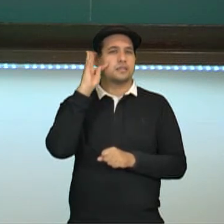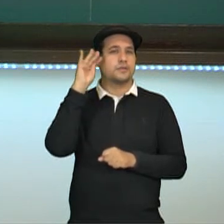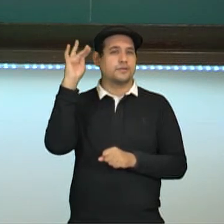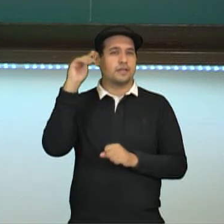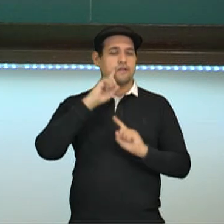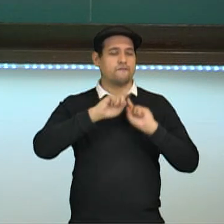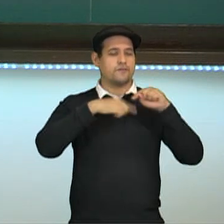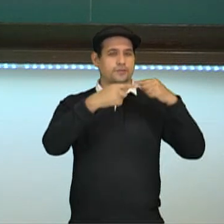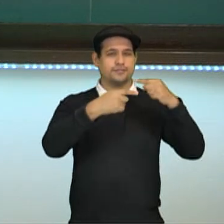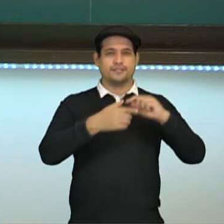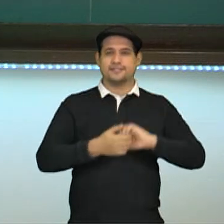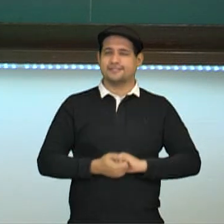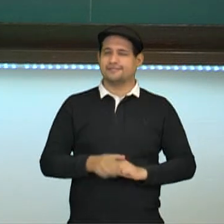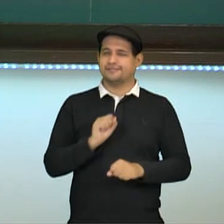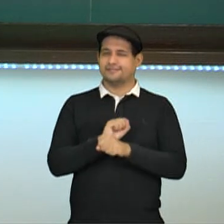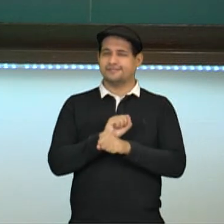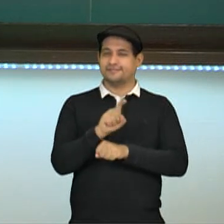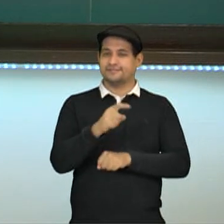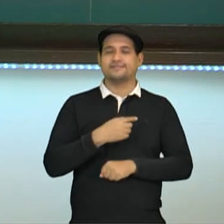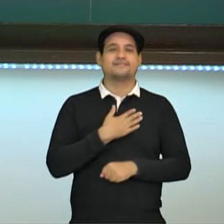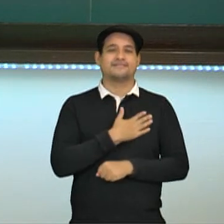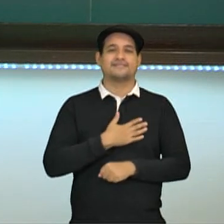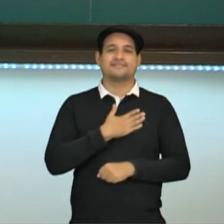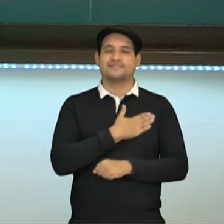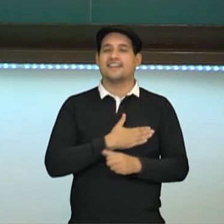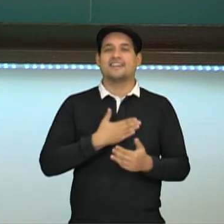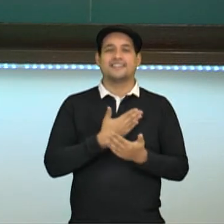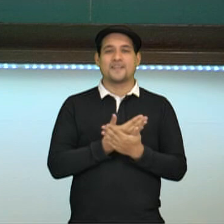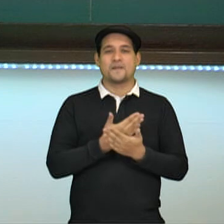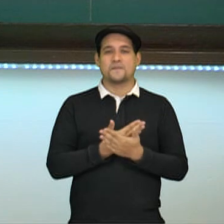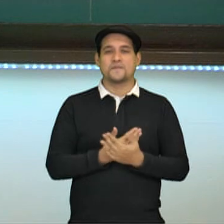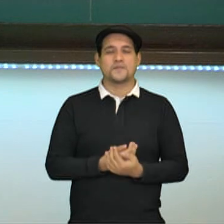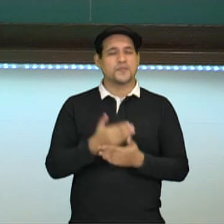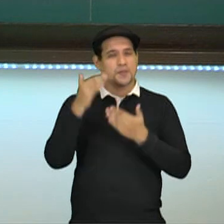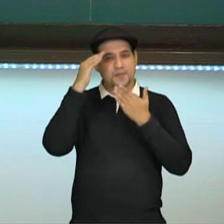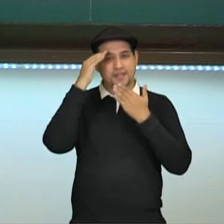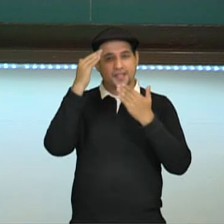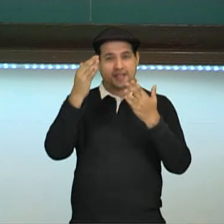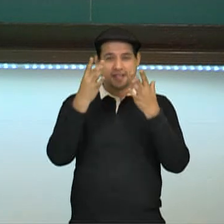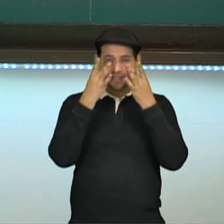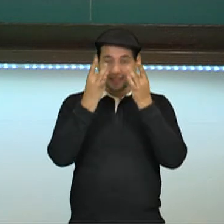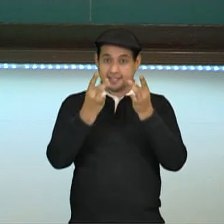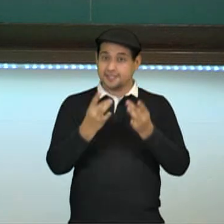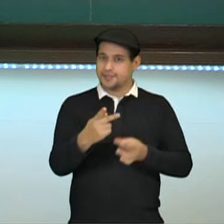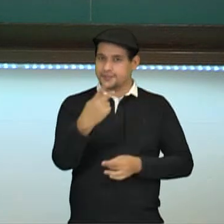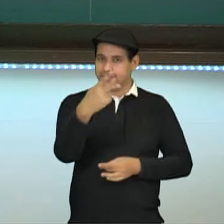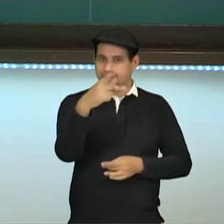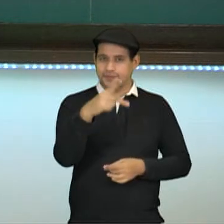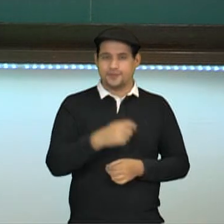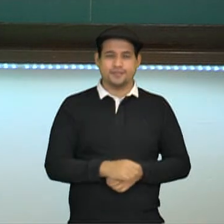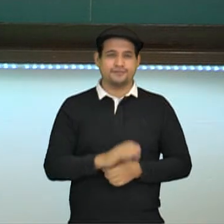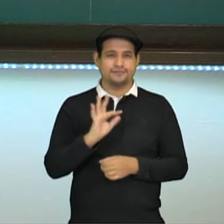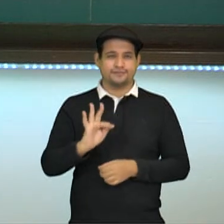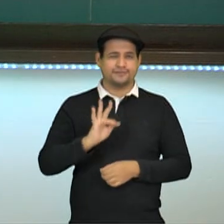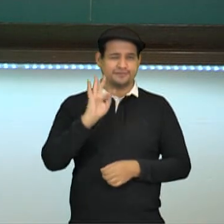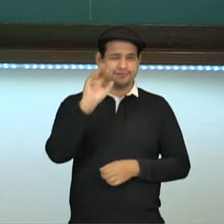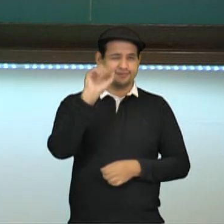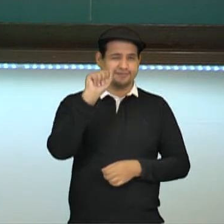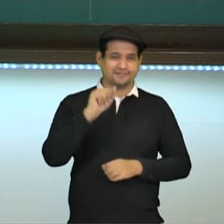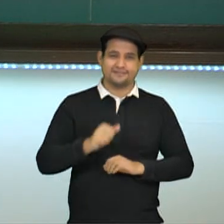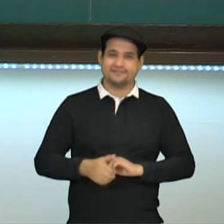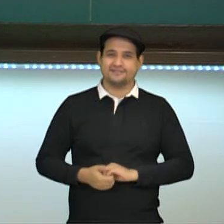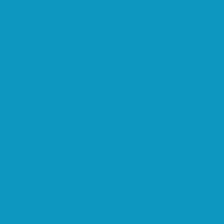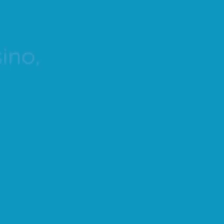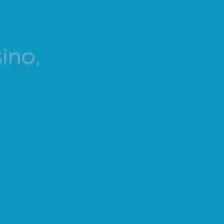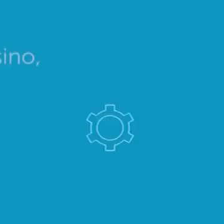teorias evolucionistas. Espero que você tenha gostado dessa aula. Obrigada pela sua atenção e até mais!